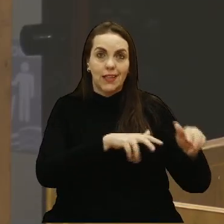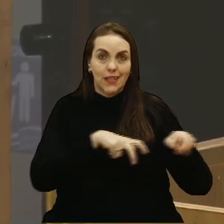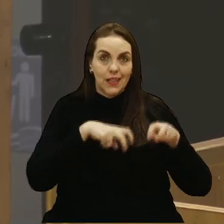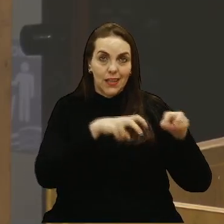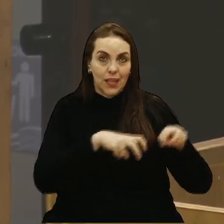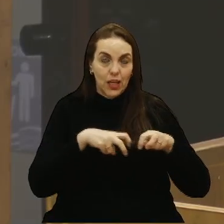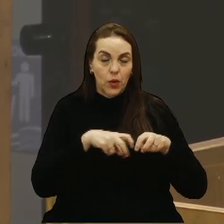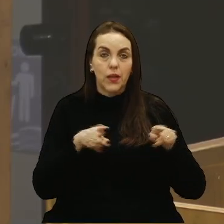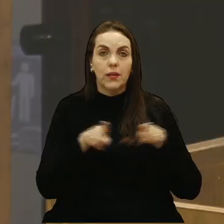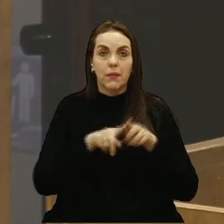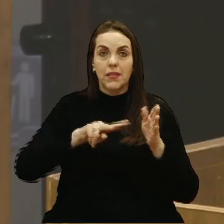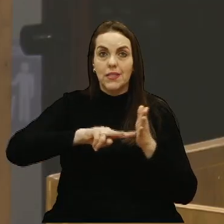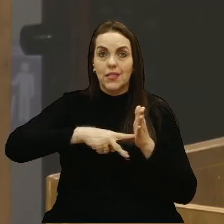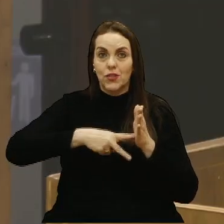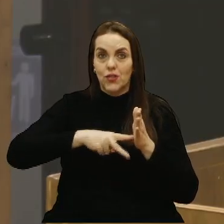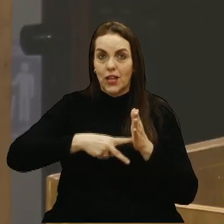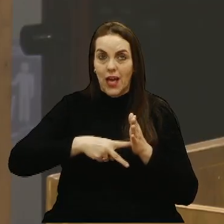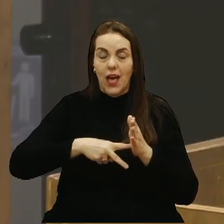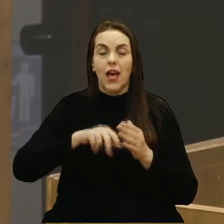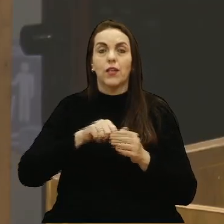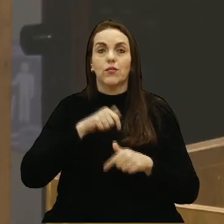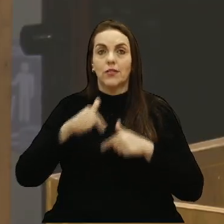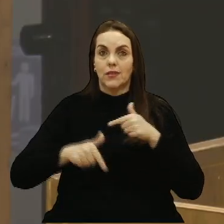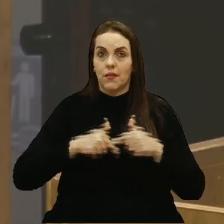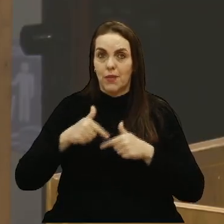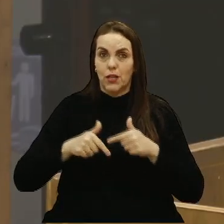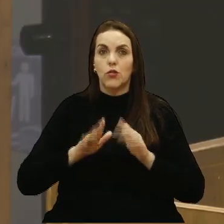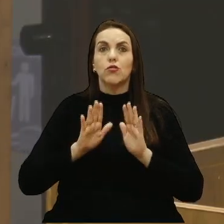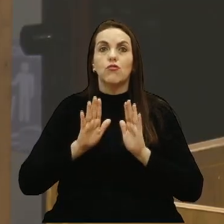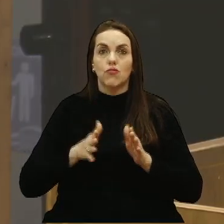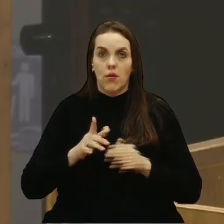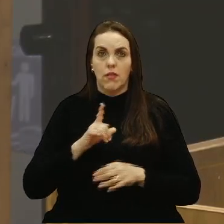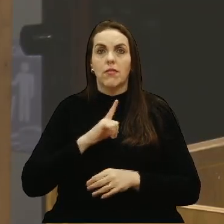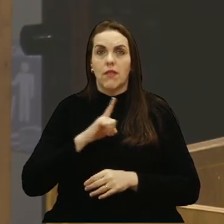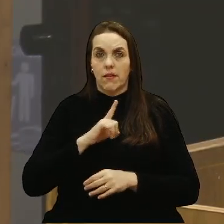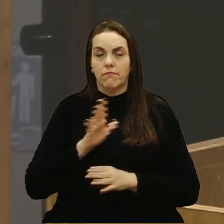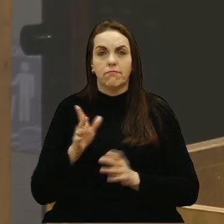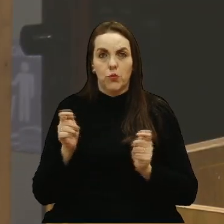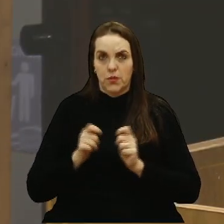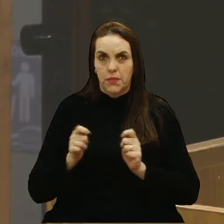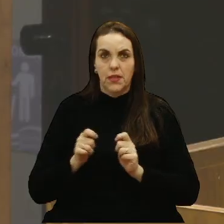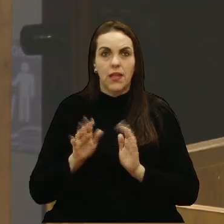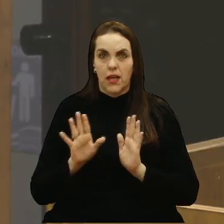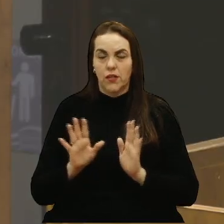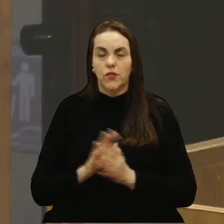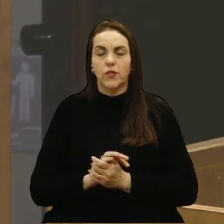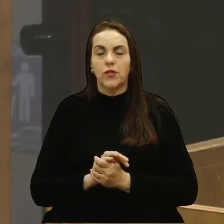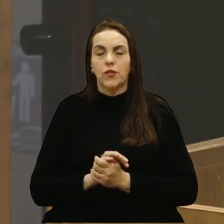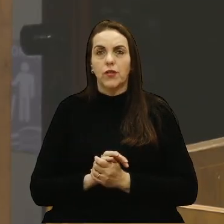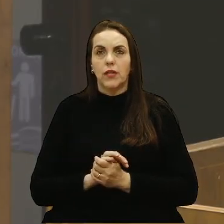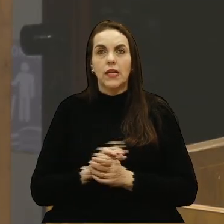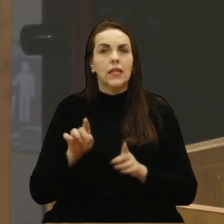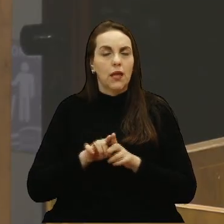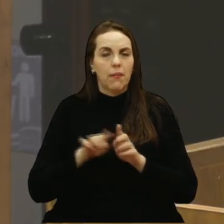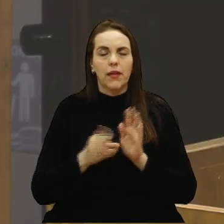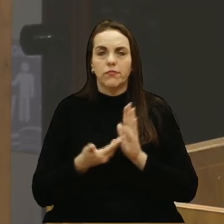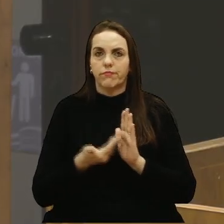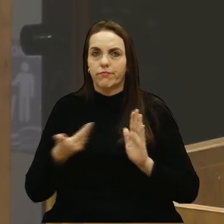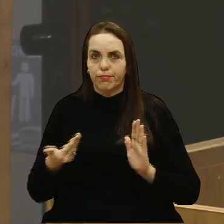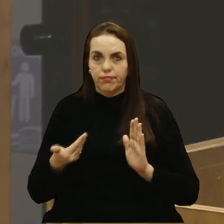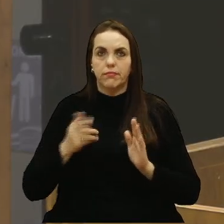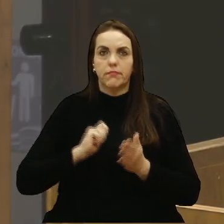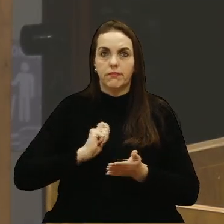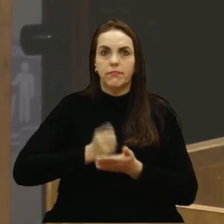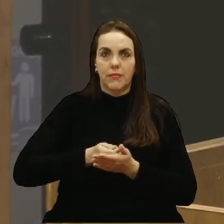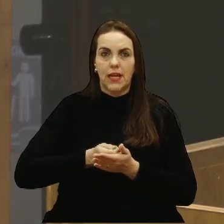dos sindicatos patronais, porque os sindicatos de trabalhadores já têm imunidade, né? E outras isenções ali definidas